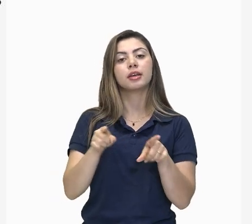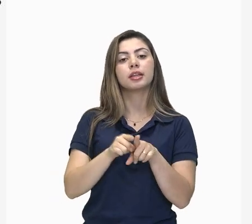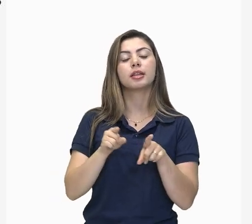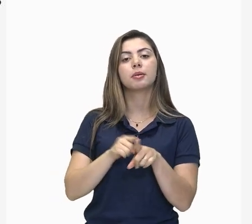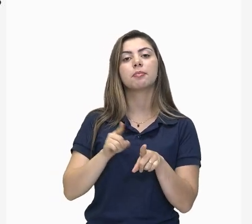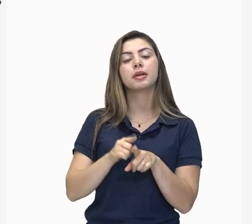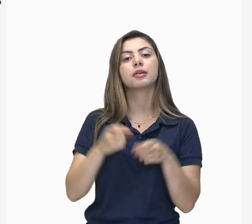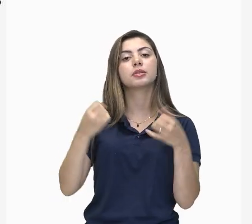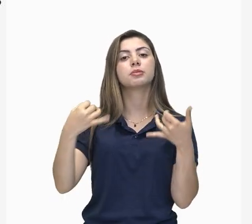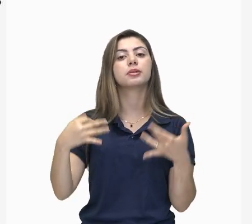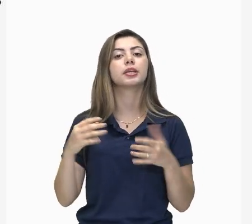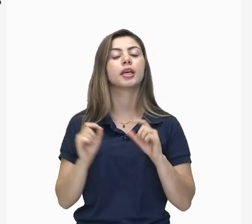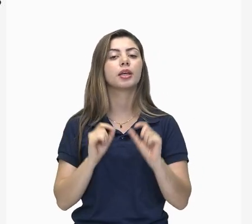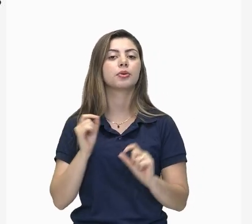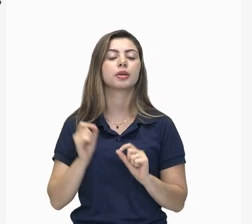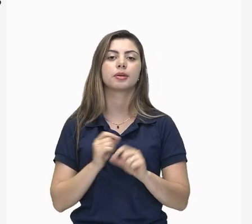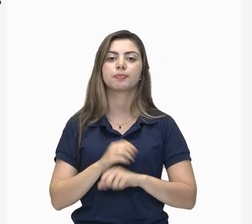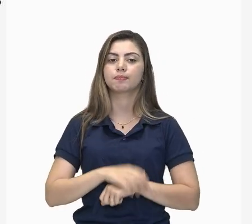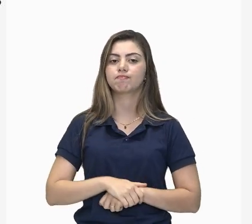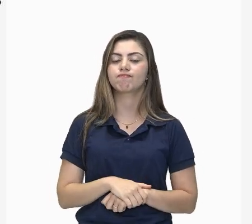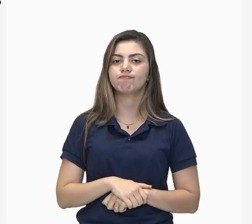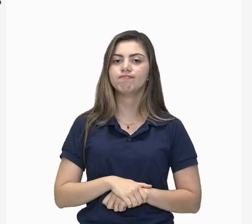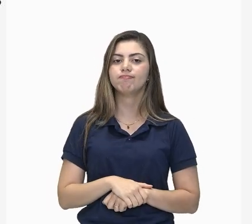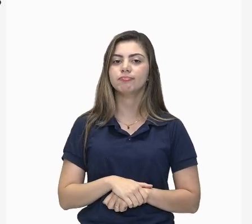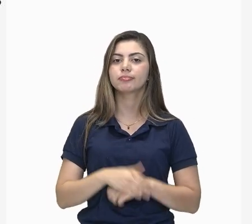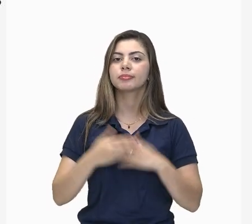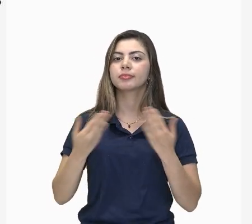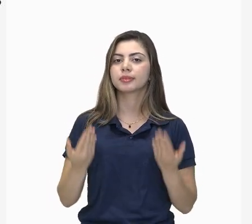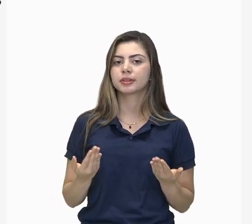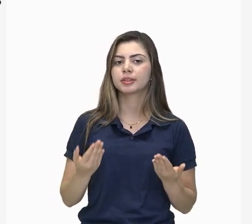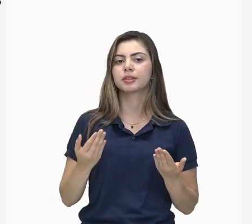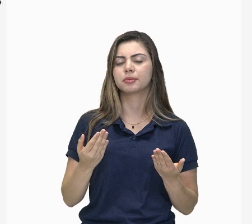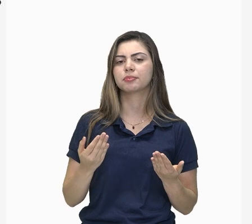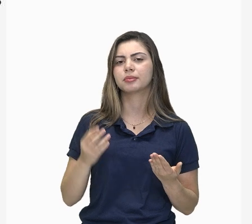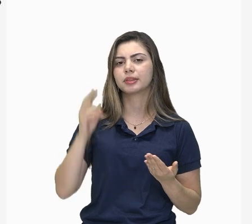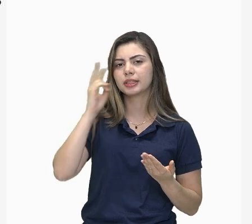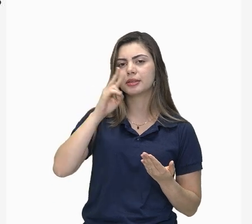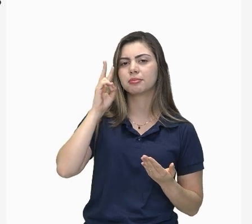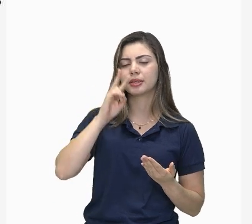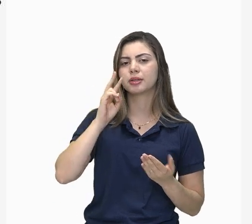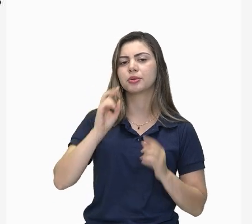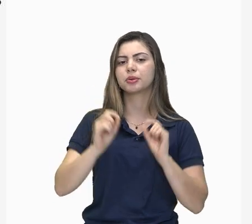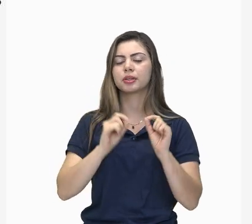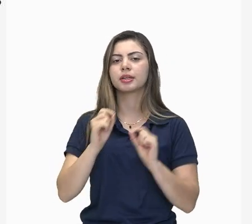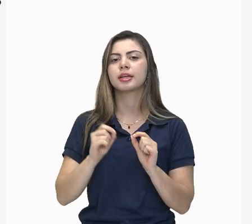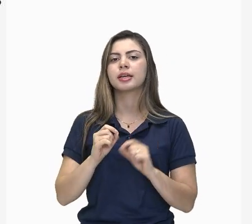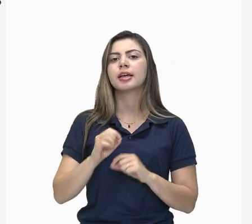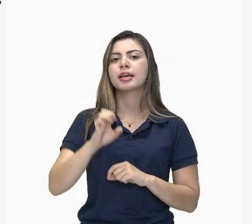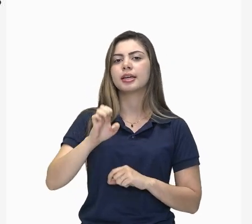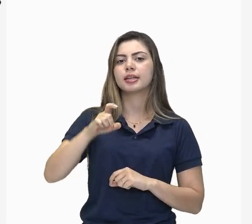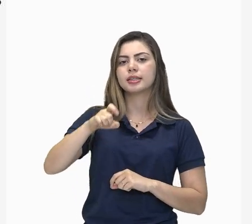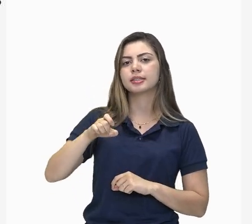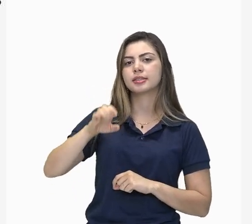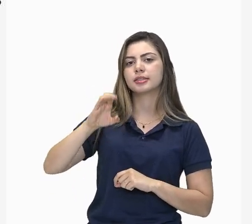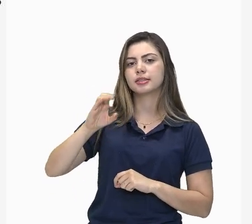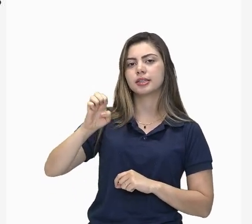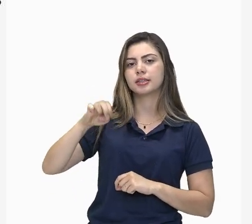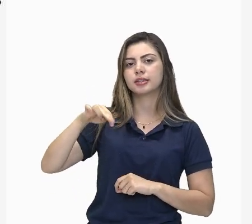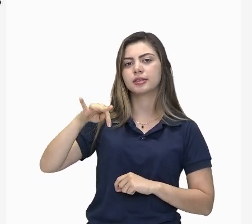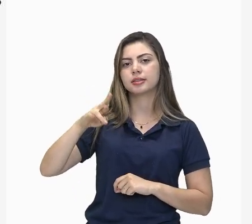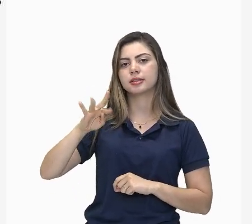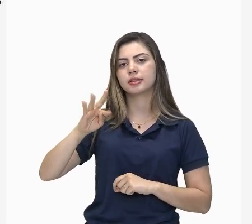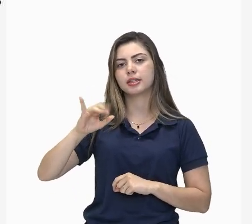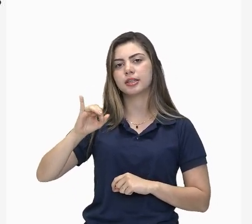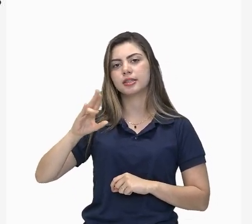justamente sobre a excentricidade, né? A excentricidade, que